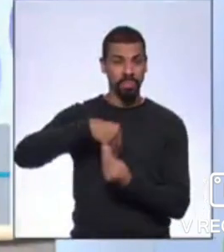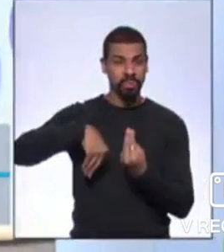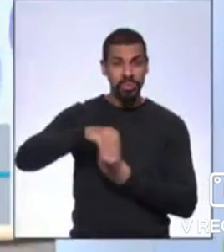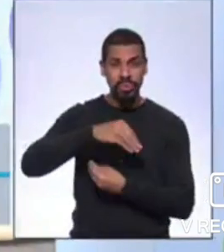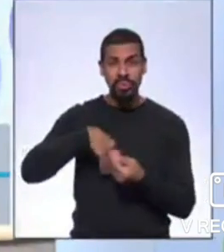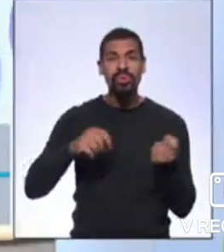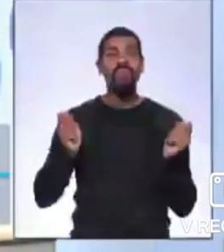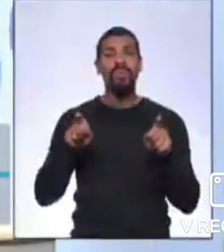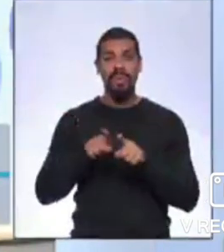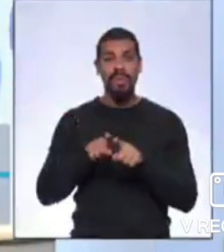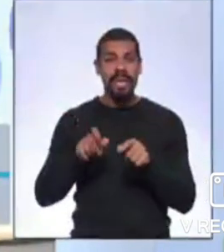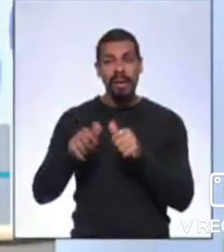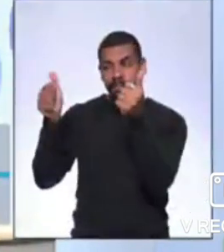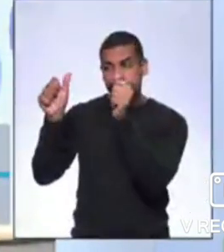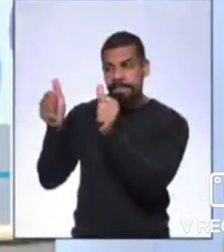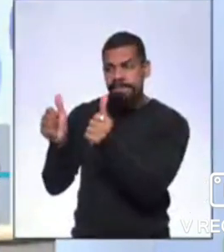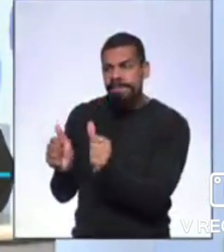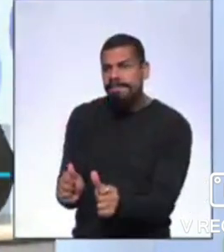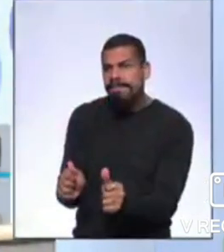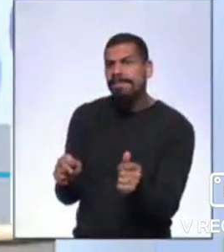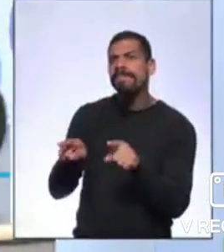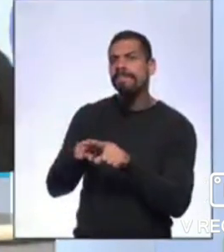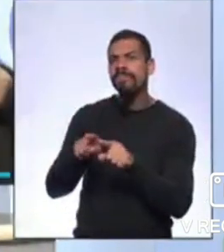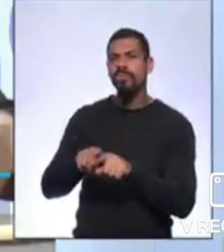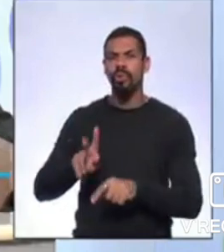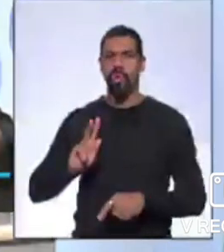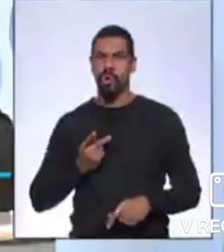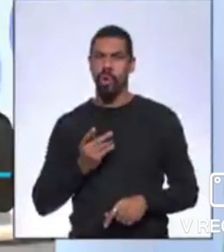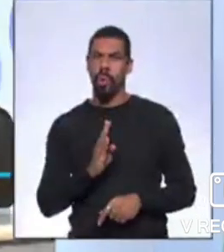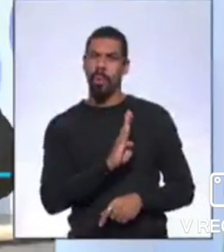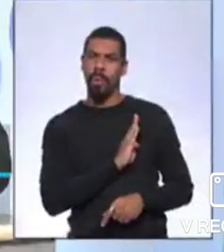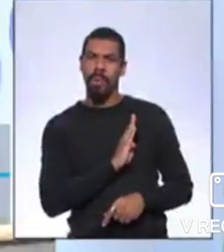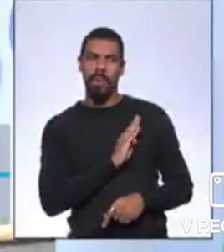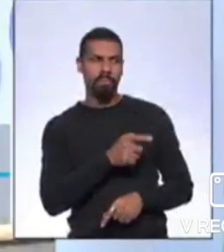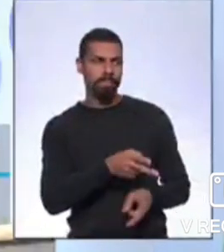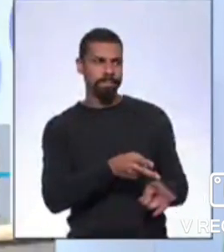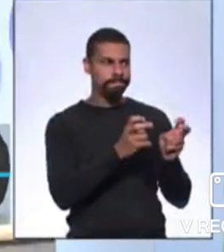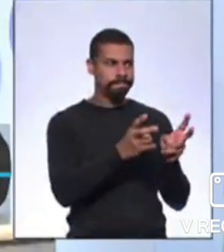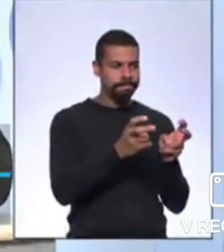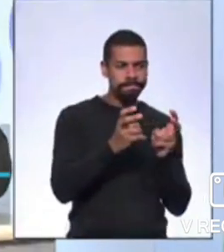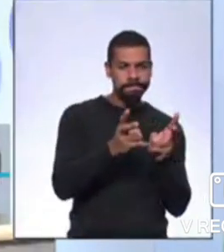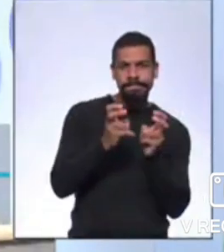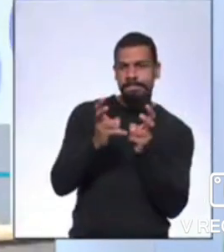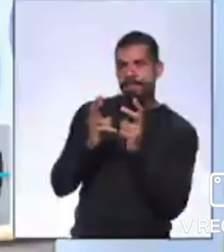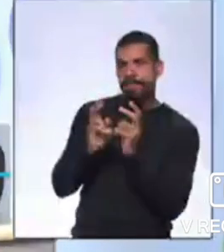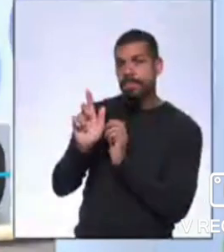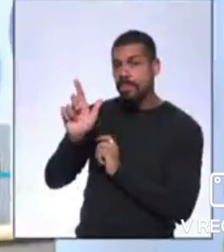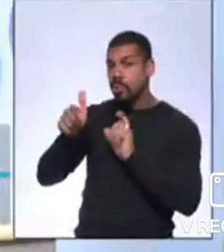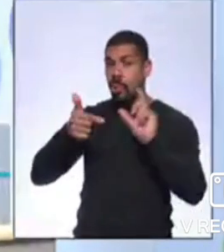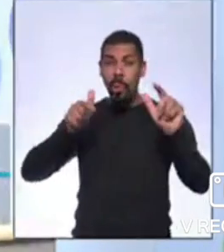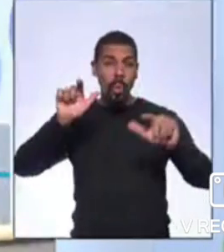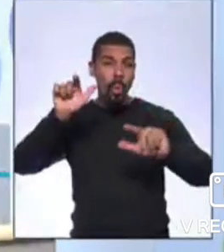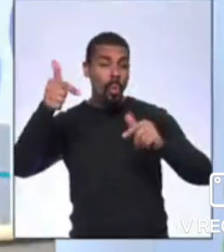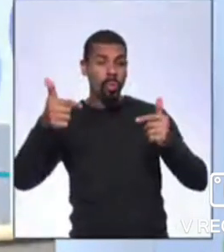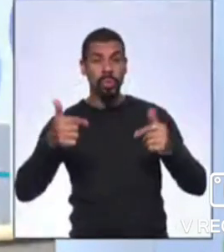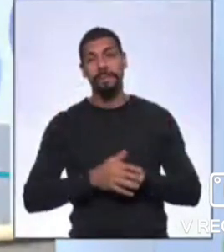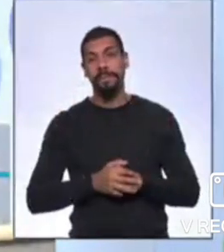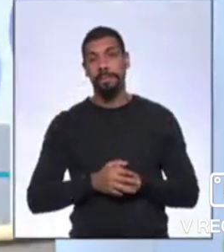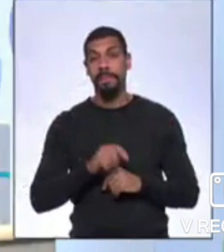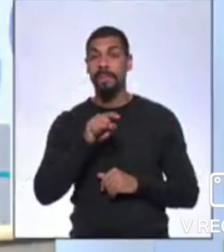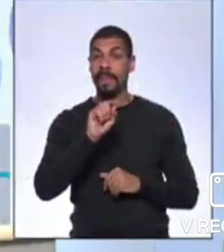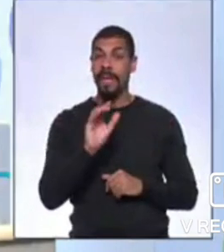rituais e cultos religiosos, né, que os hebreus pegavam dos povos lá que estavam ao redor, e que